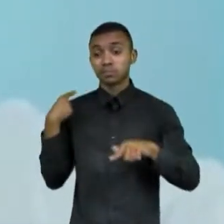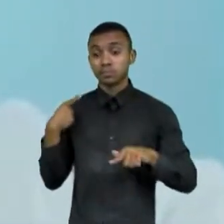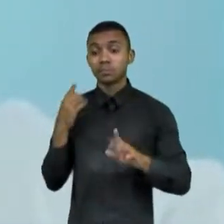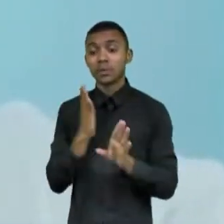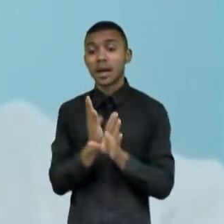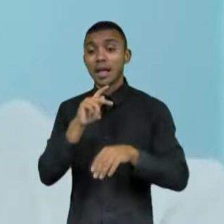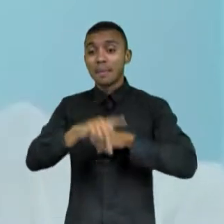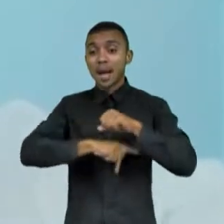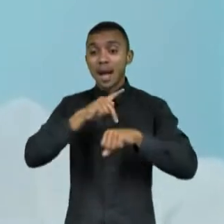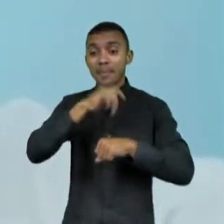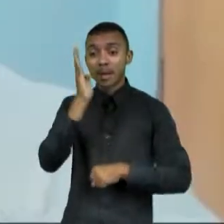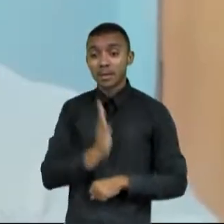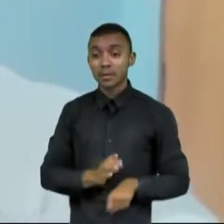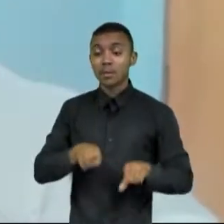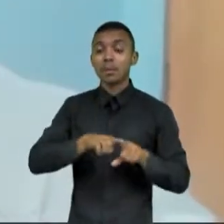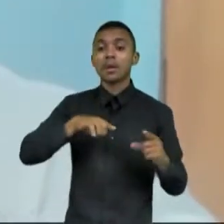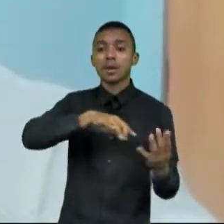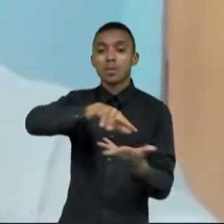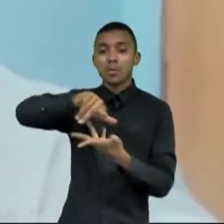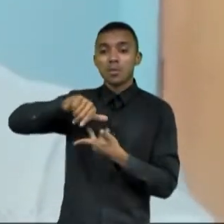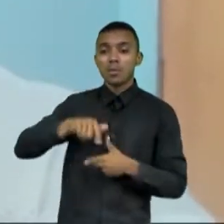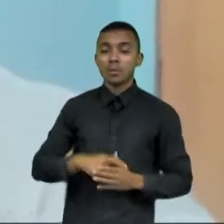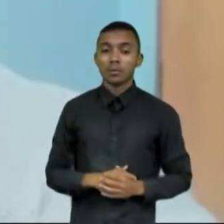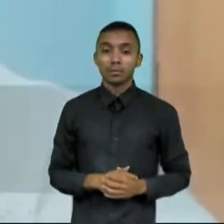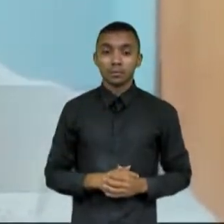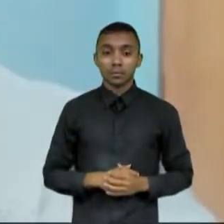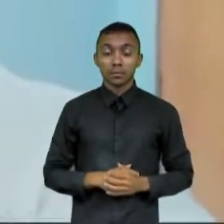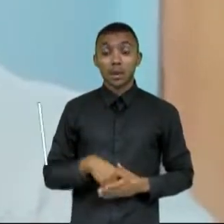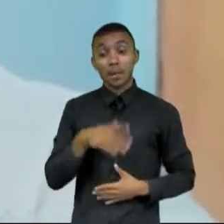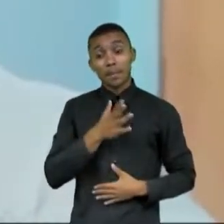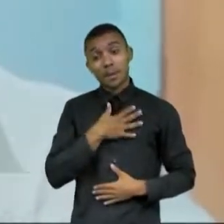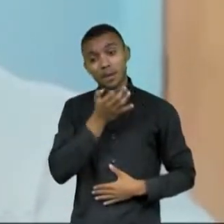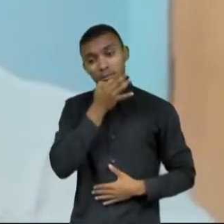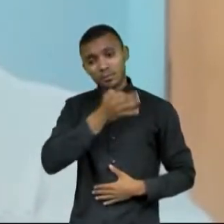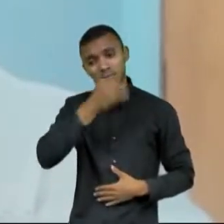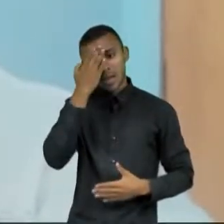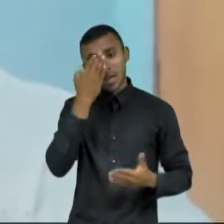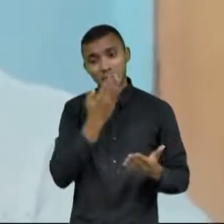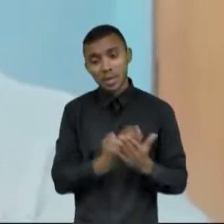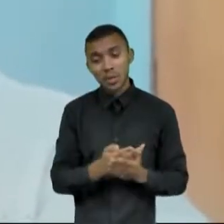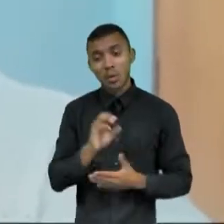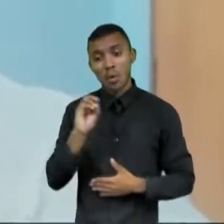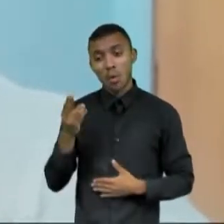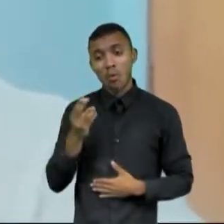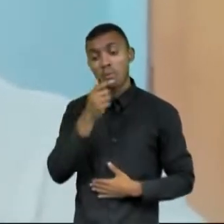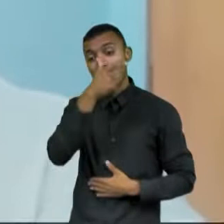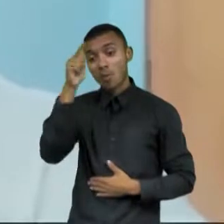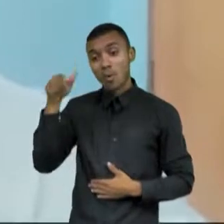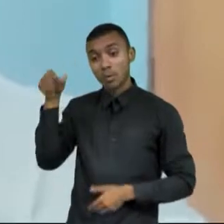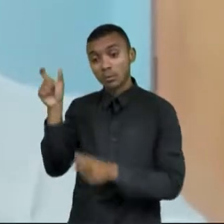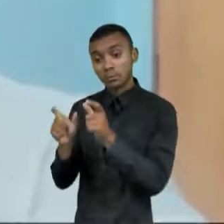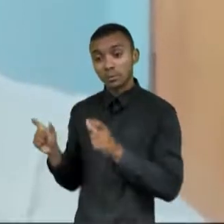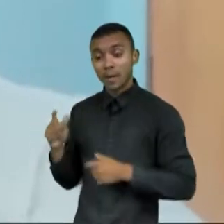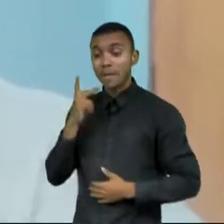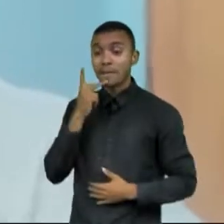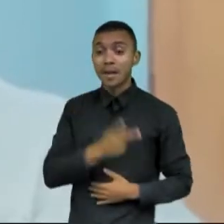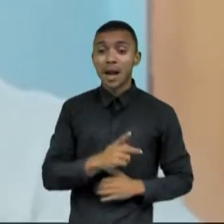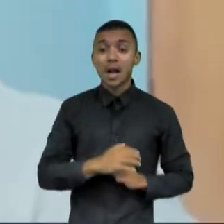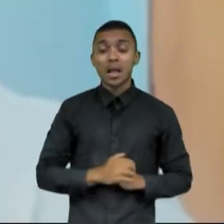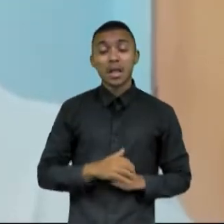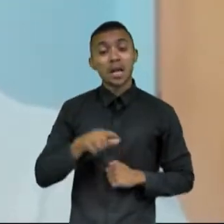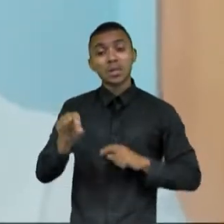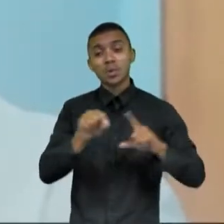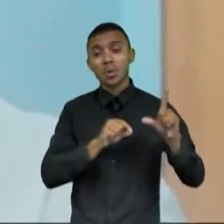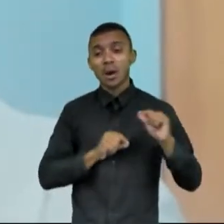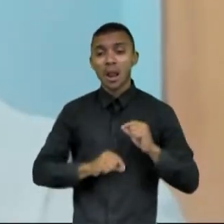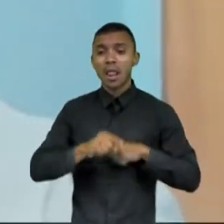do país e do mundo. Uma decisão, a meu ver, e segundo vários especialistas, é uma decisão